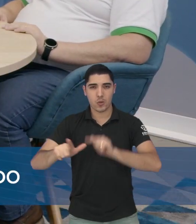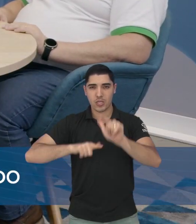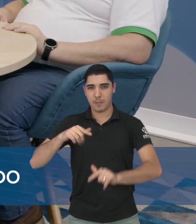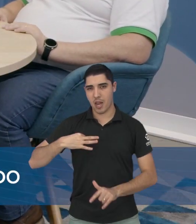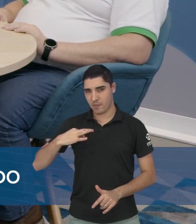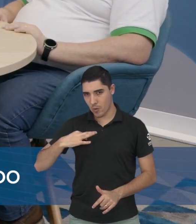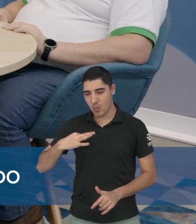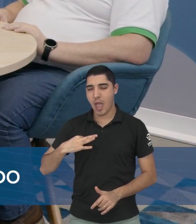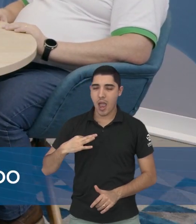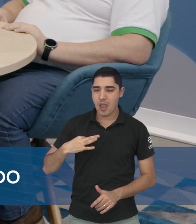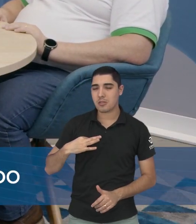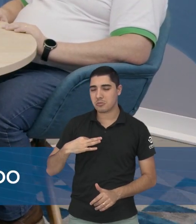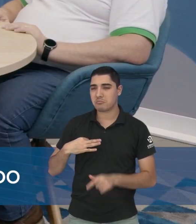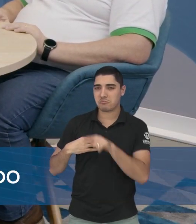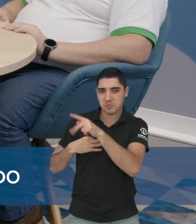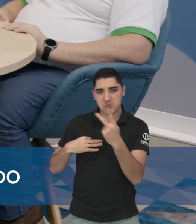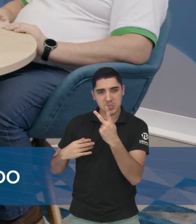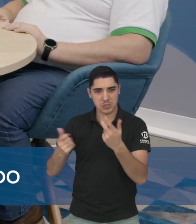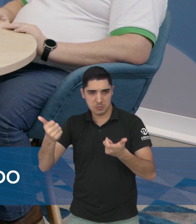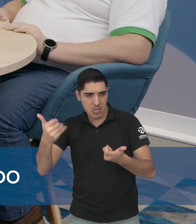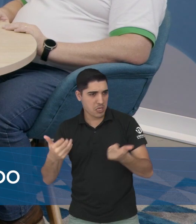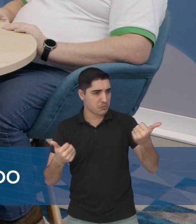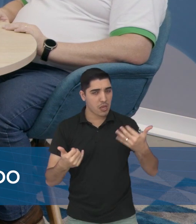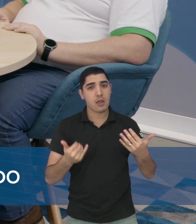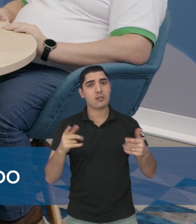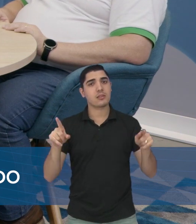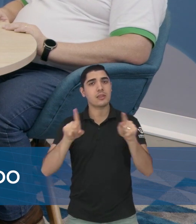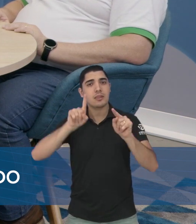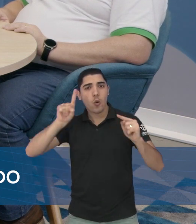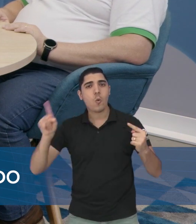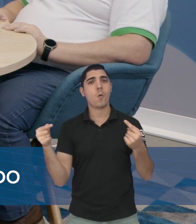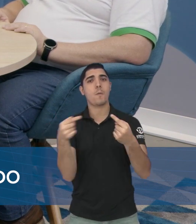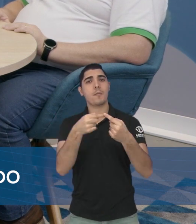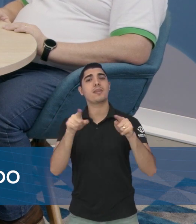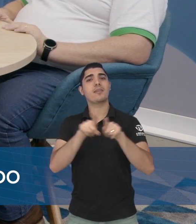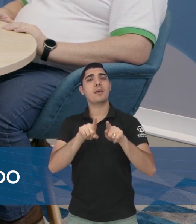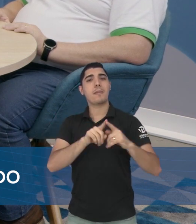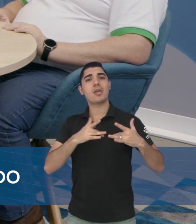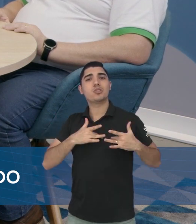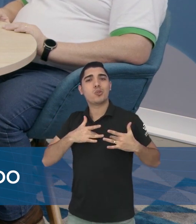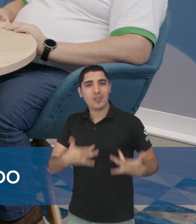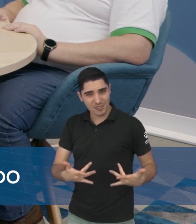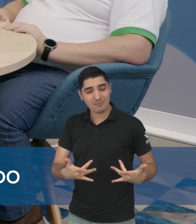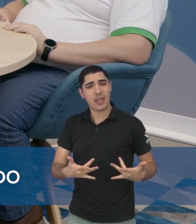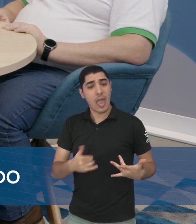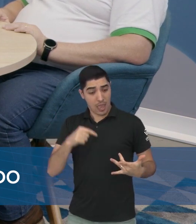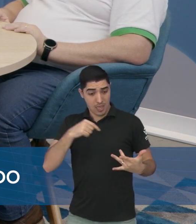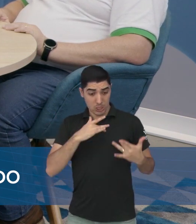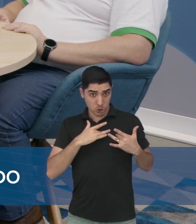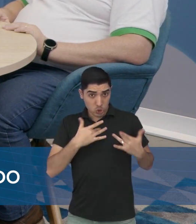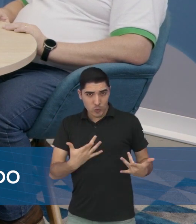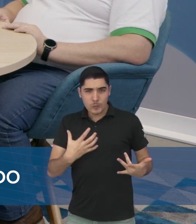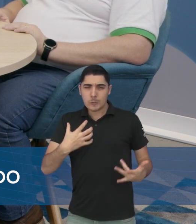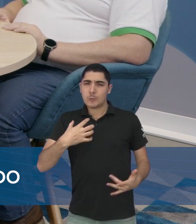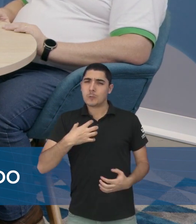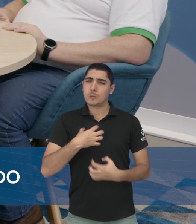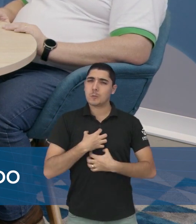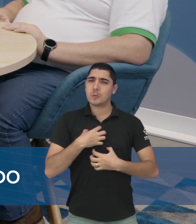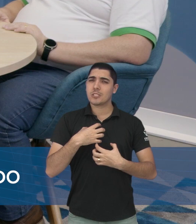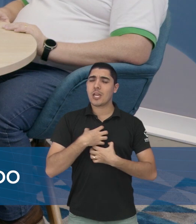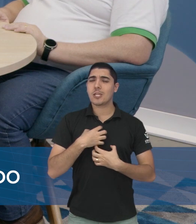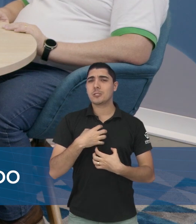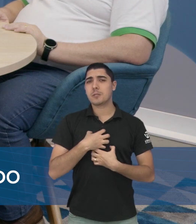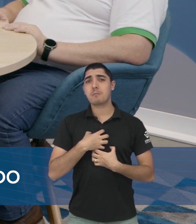gente entra, para a gente se iniciar um pouquinho mais na questão da solidariedade, né, que é um sentimento que eu acho que